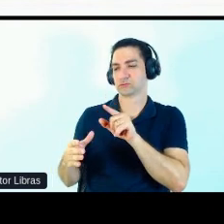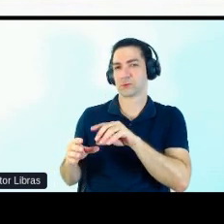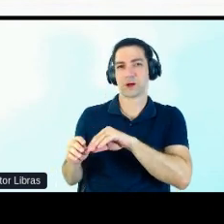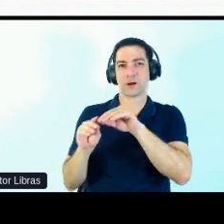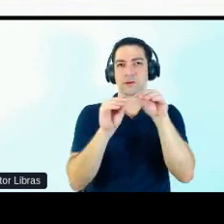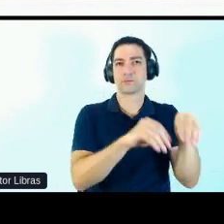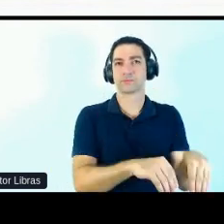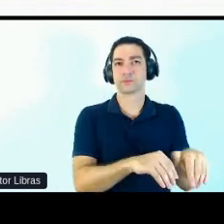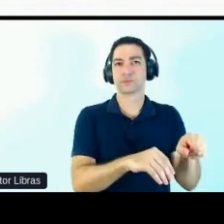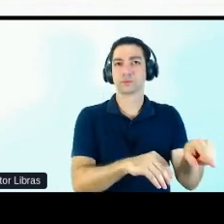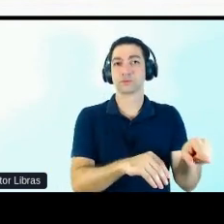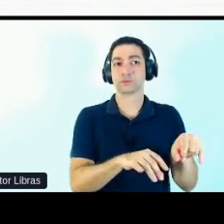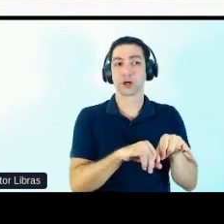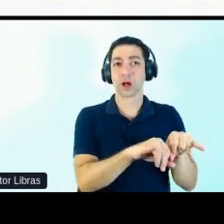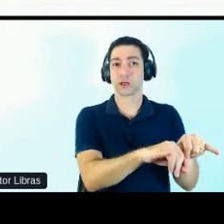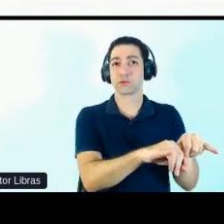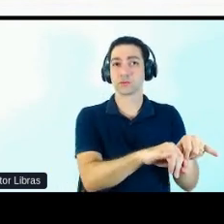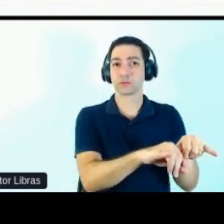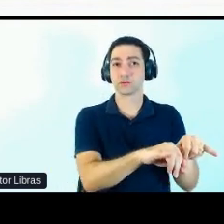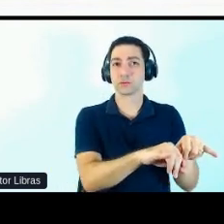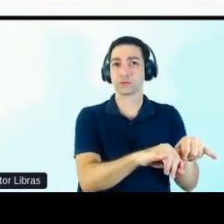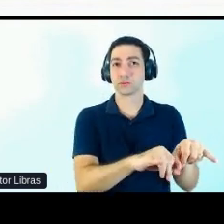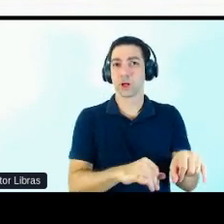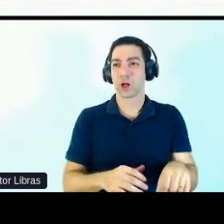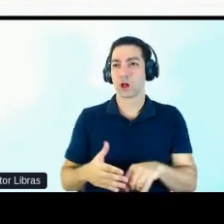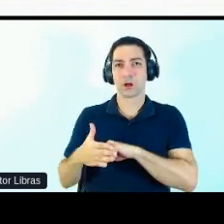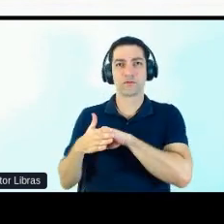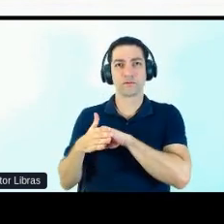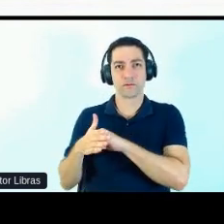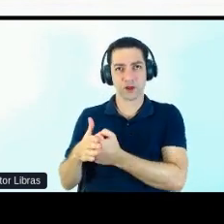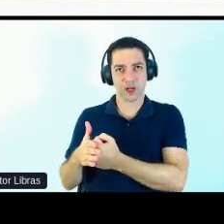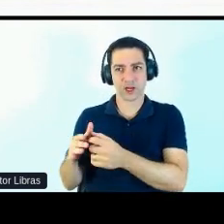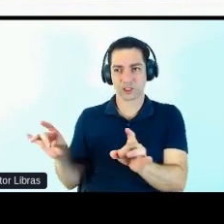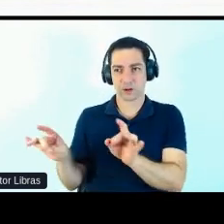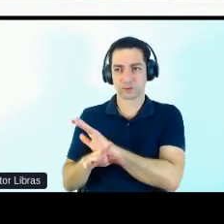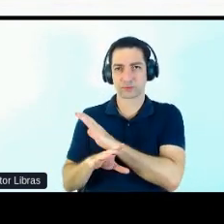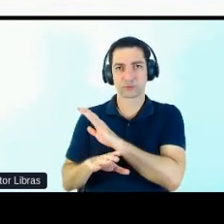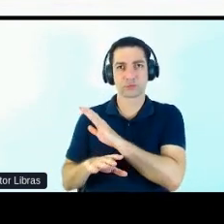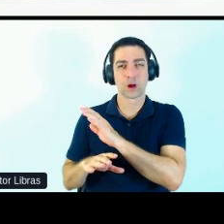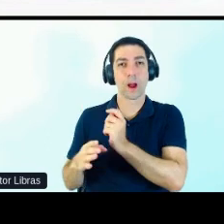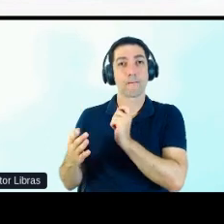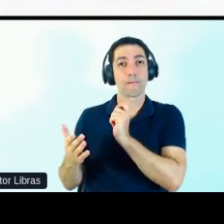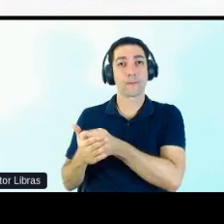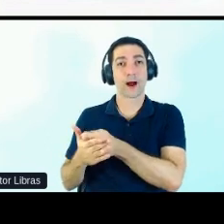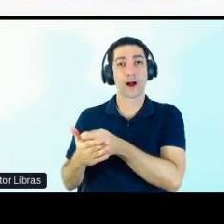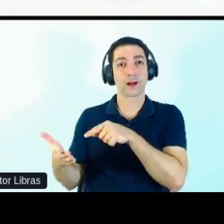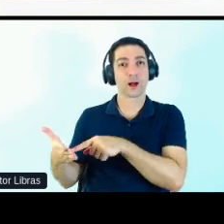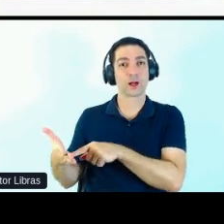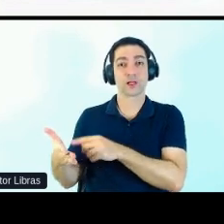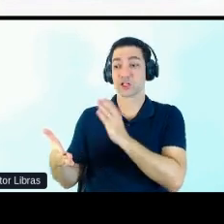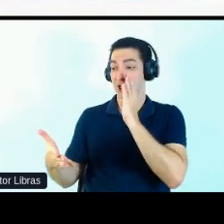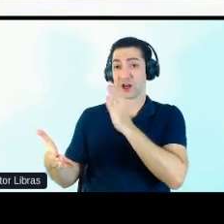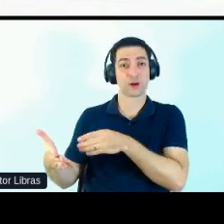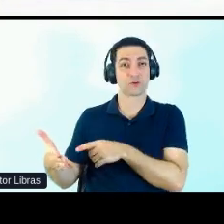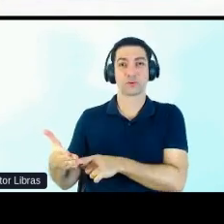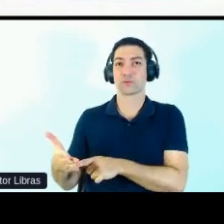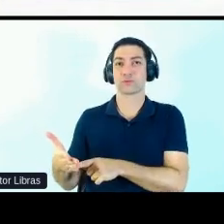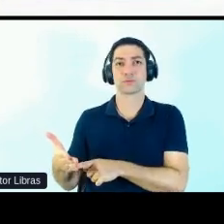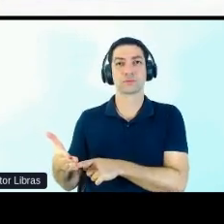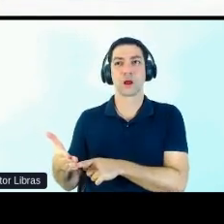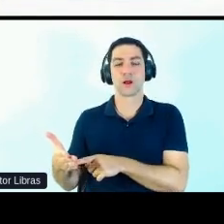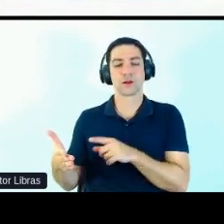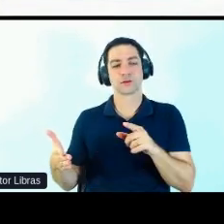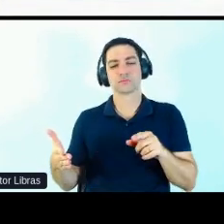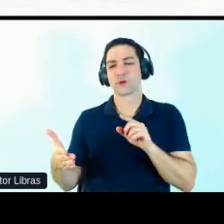paga. Isso o pedido é enviado ali para a cozinha, o negócio vem, o garçom pega, vem,